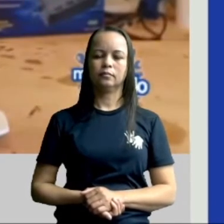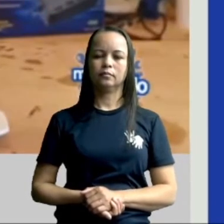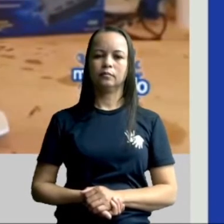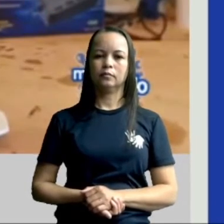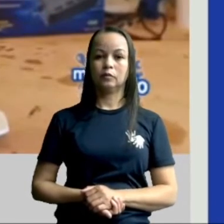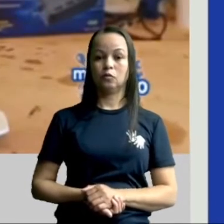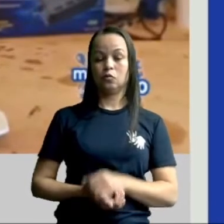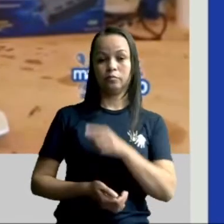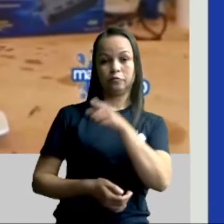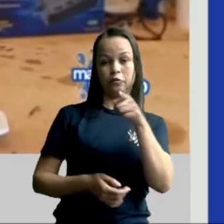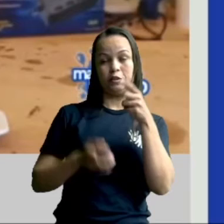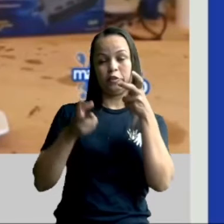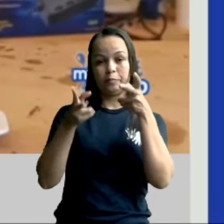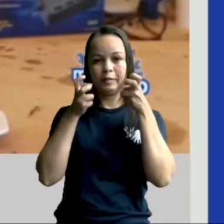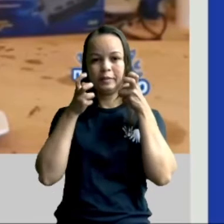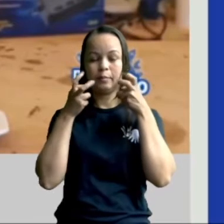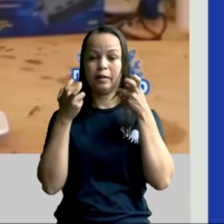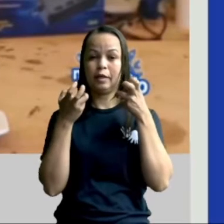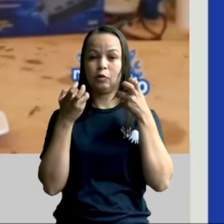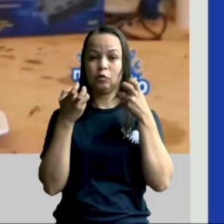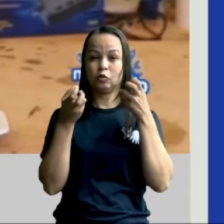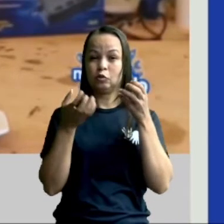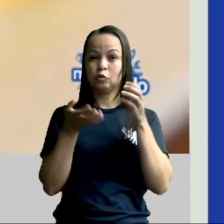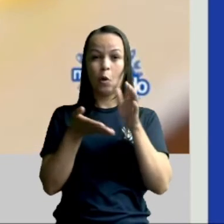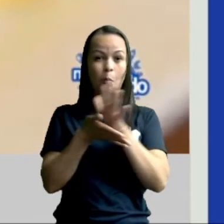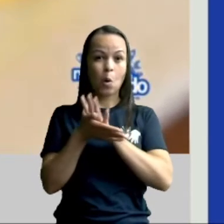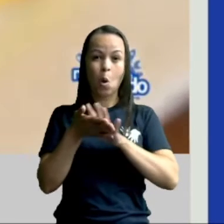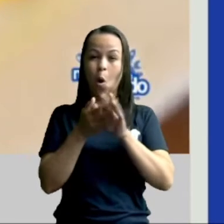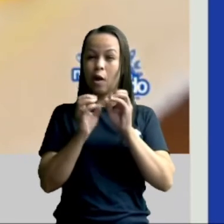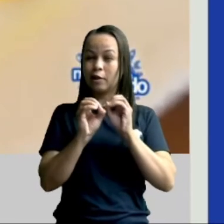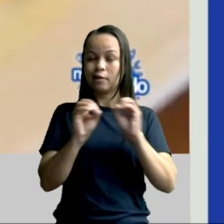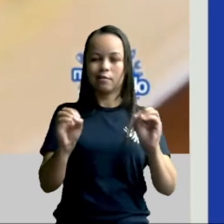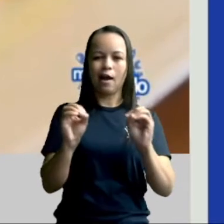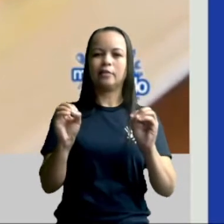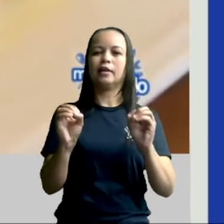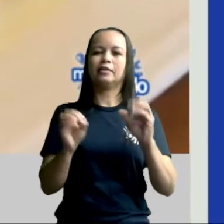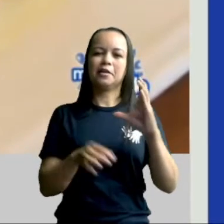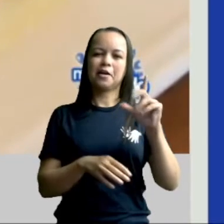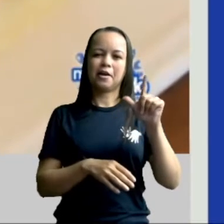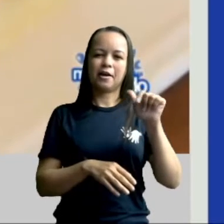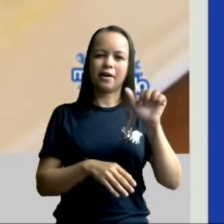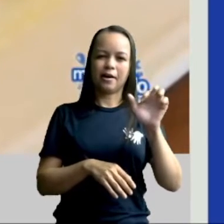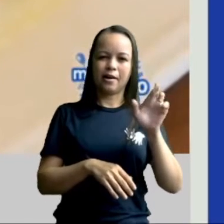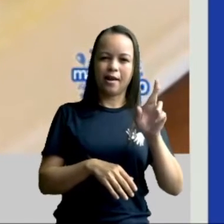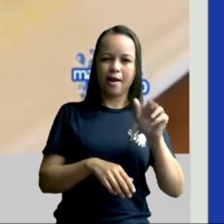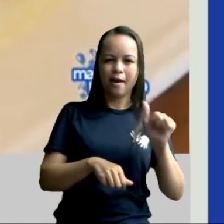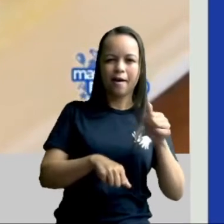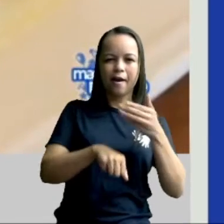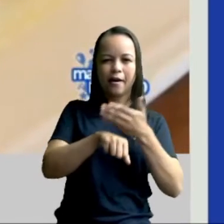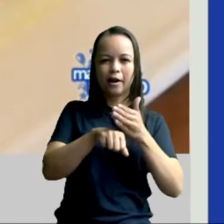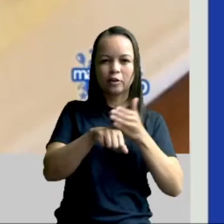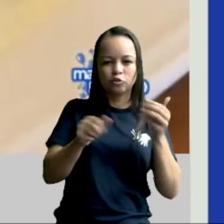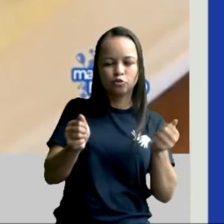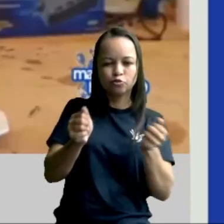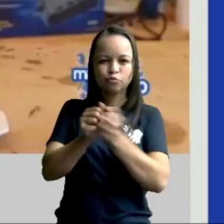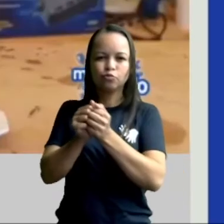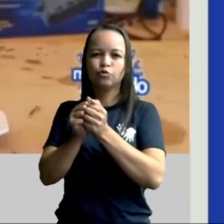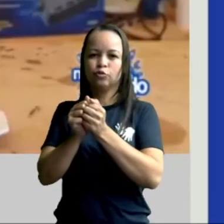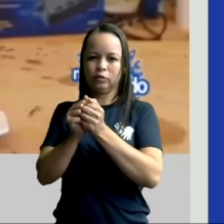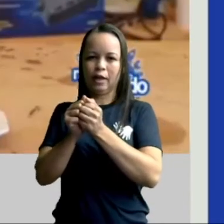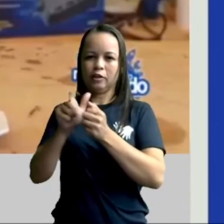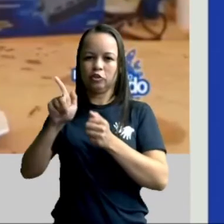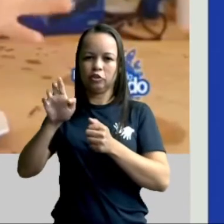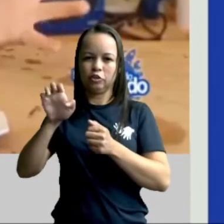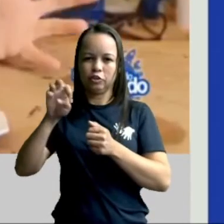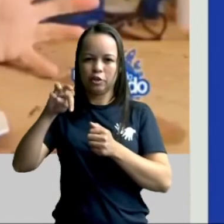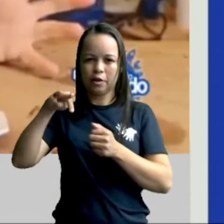Como você deve ter percebido, não sobrou praticamente nada de clara junto da gema. E o que é